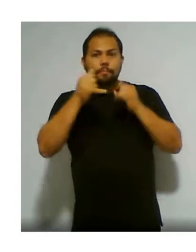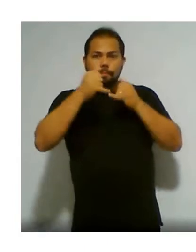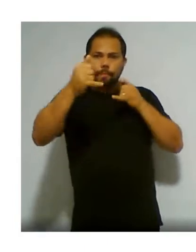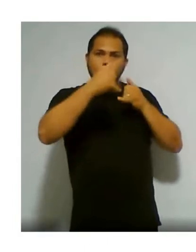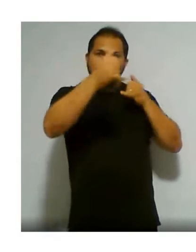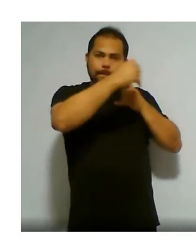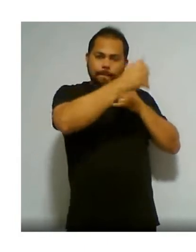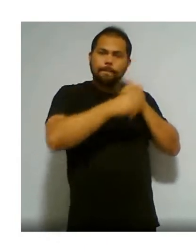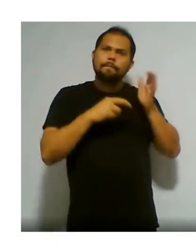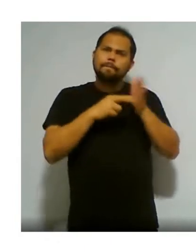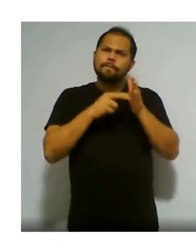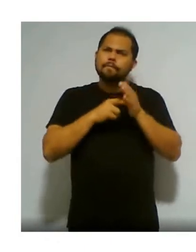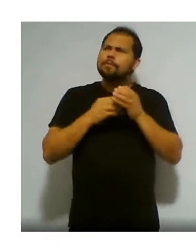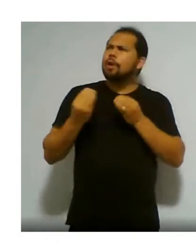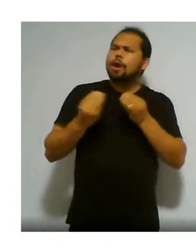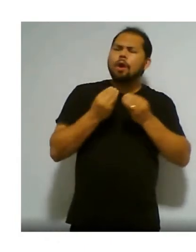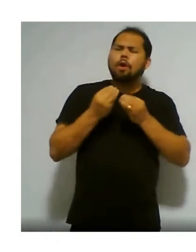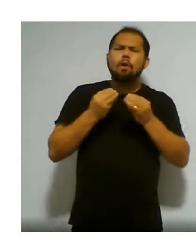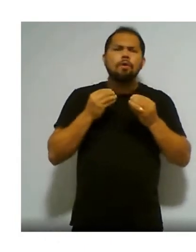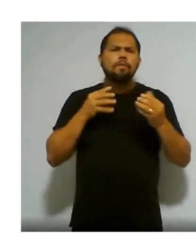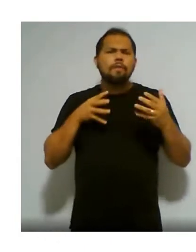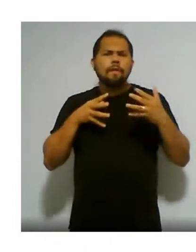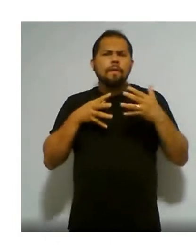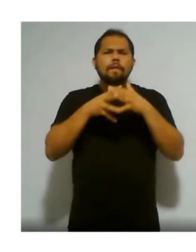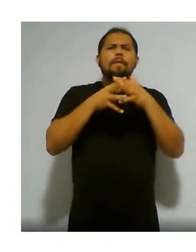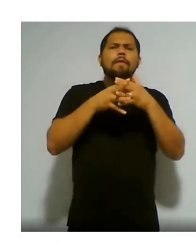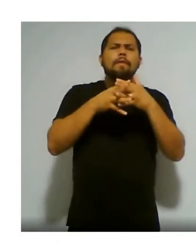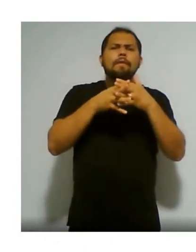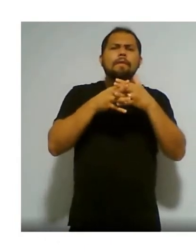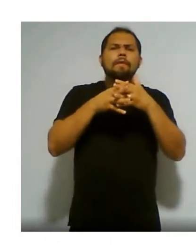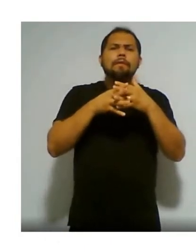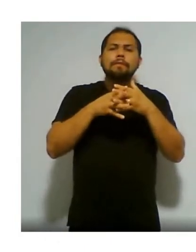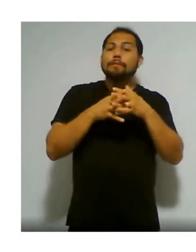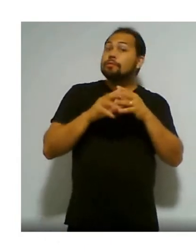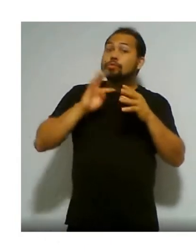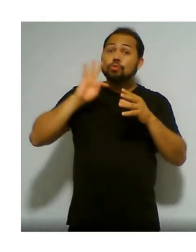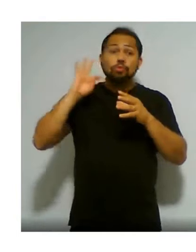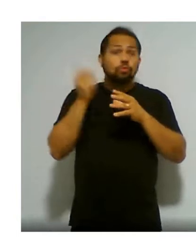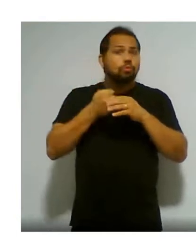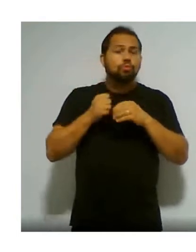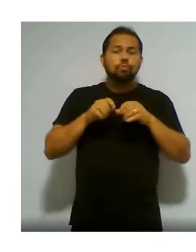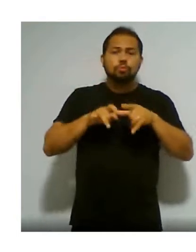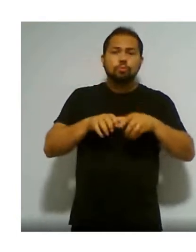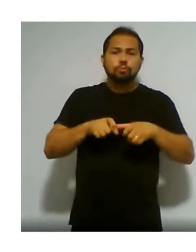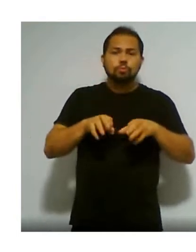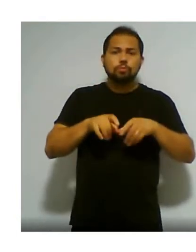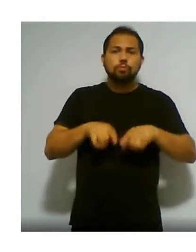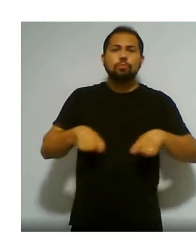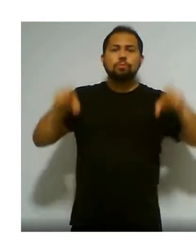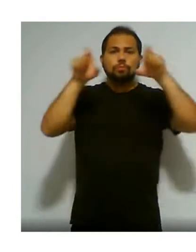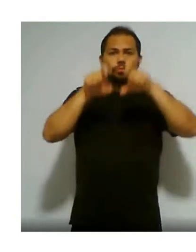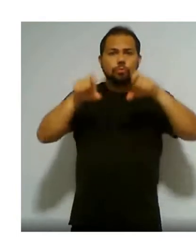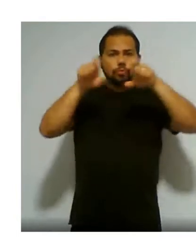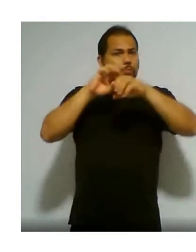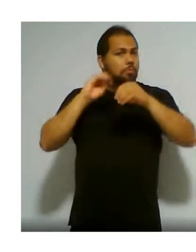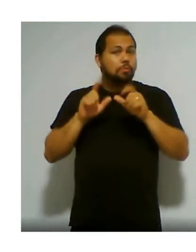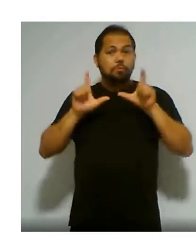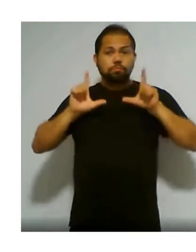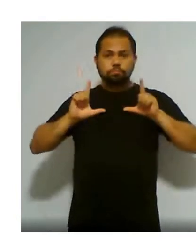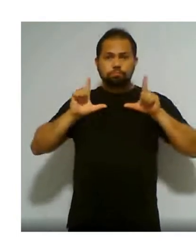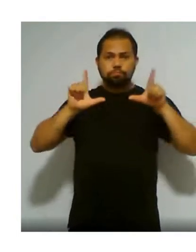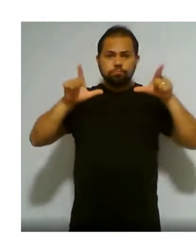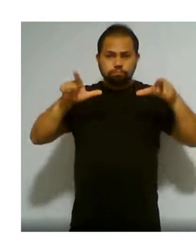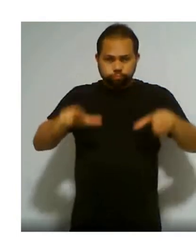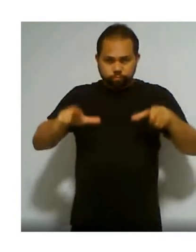encaixar esses fios? Na peça onde a gente encaixa tudo do computador, que é o meio de intercomunicação de todo mundo, na placa-mãe. Então a placa-mãe tem